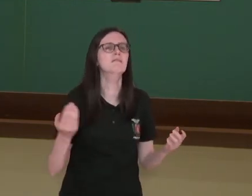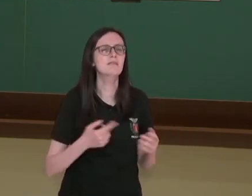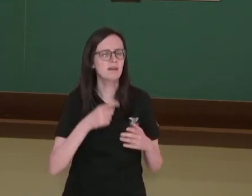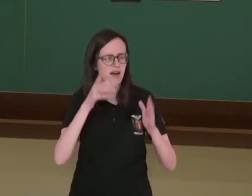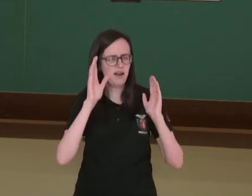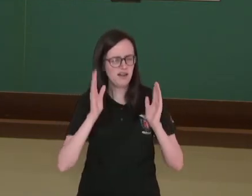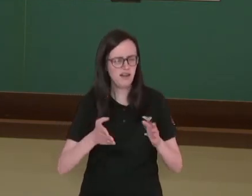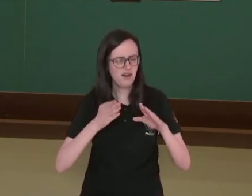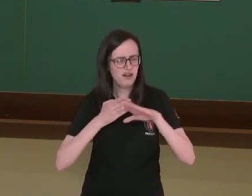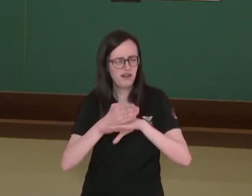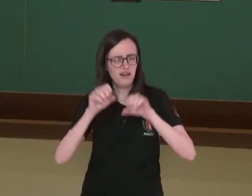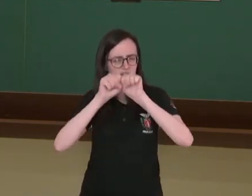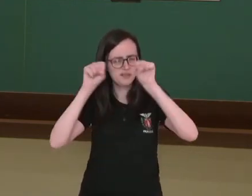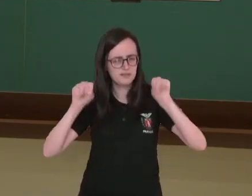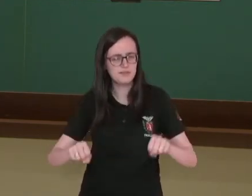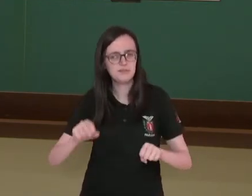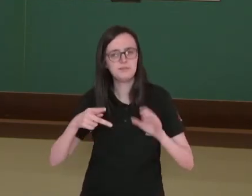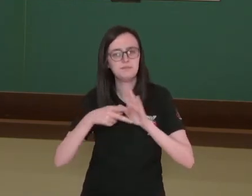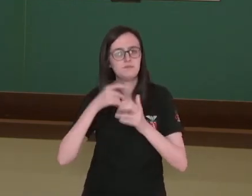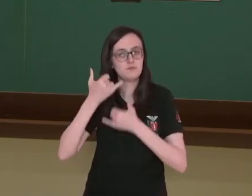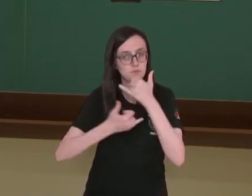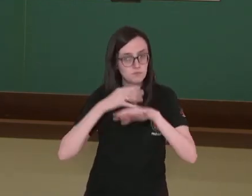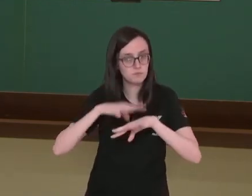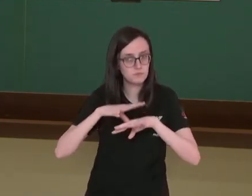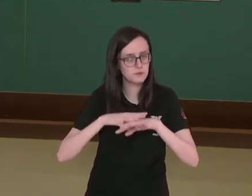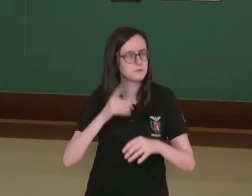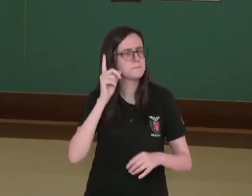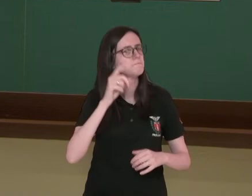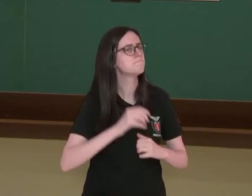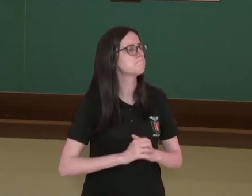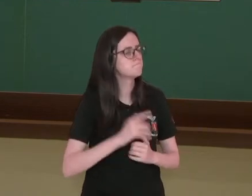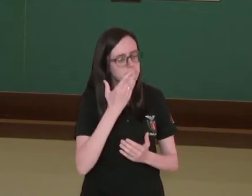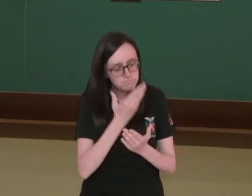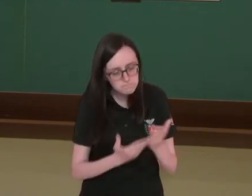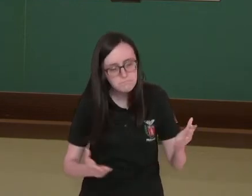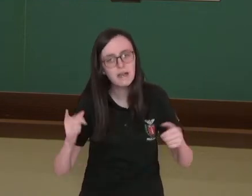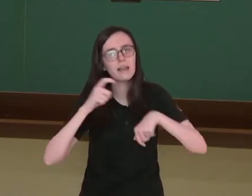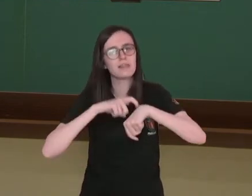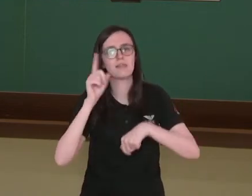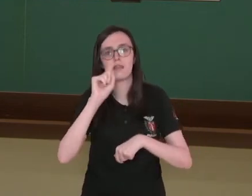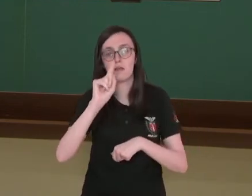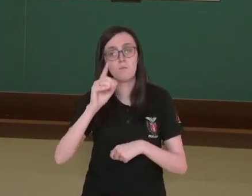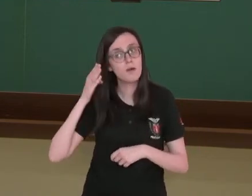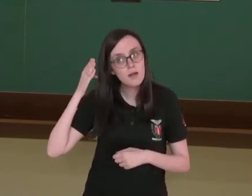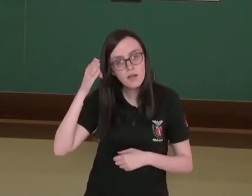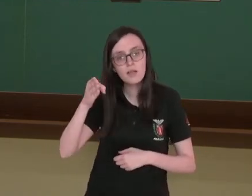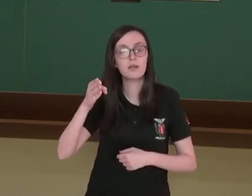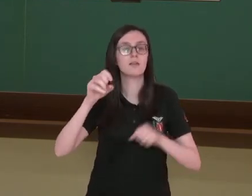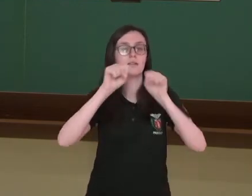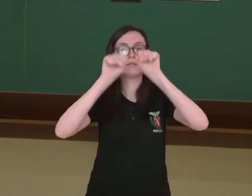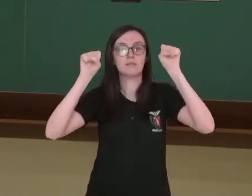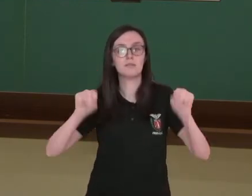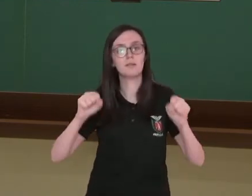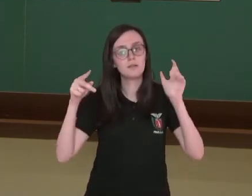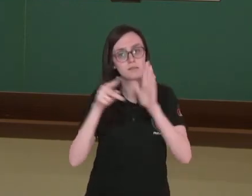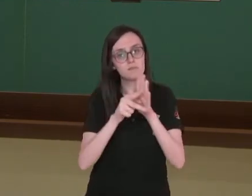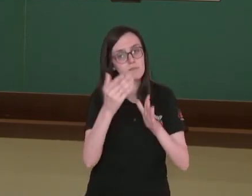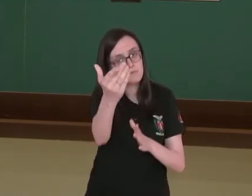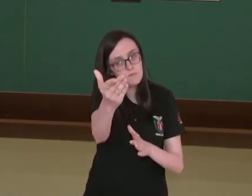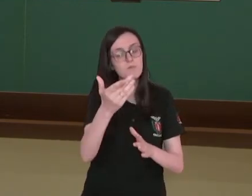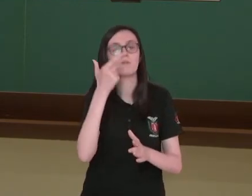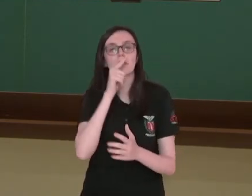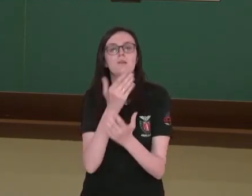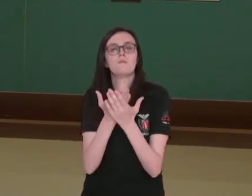já acessou a plataforma lá do Matific? Ah, se não acessou, não perca tempo. Essa plataforma é voltada aí para você